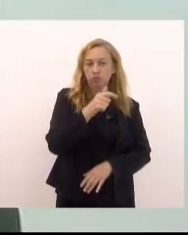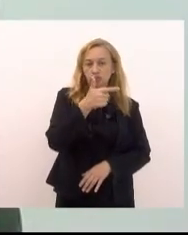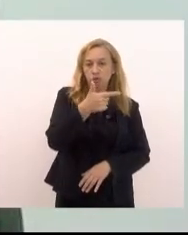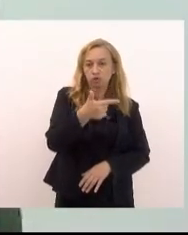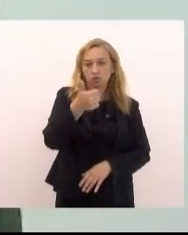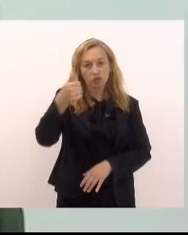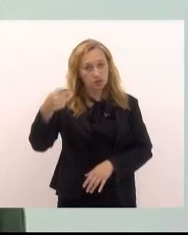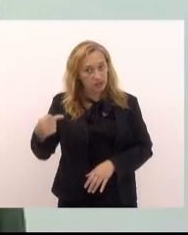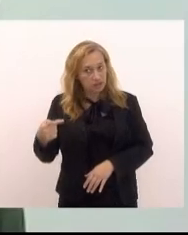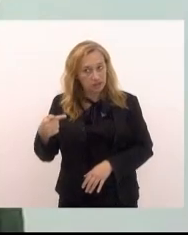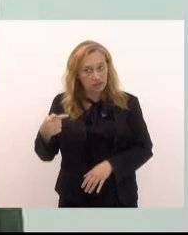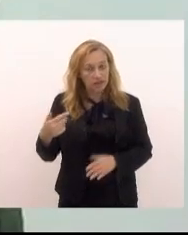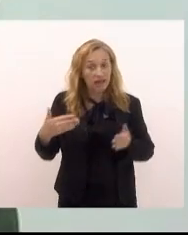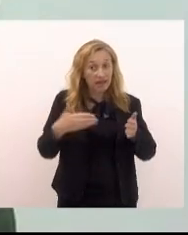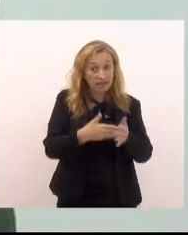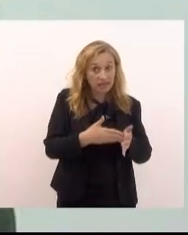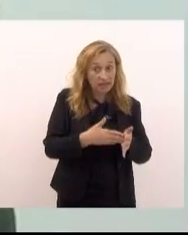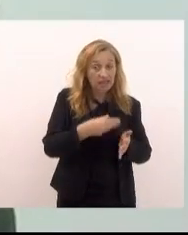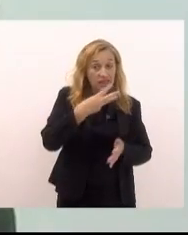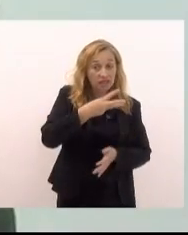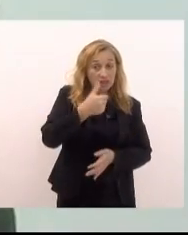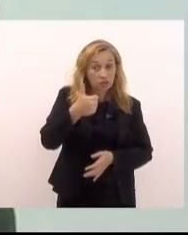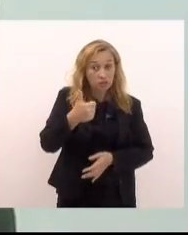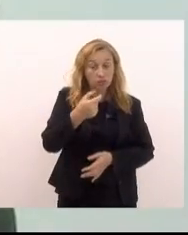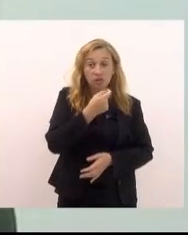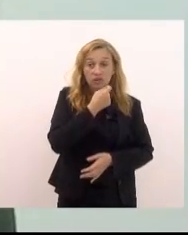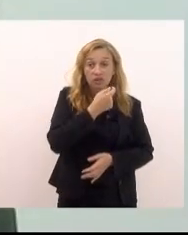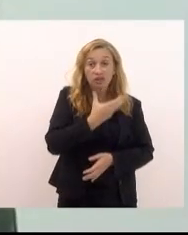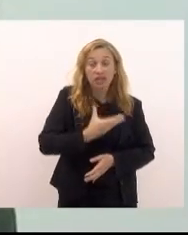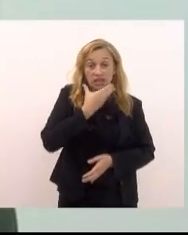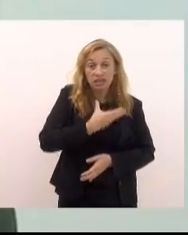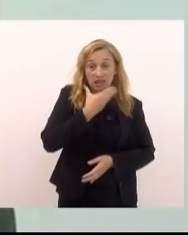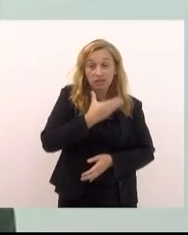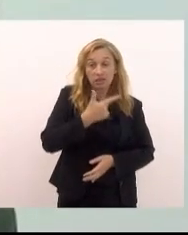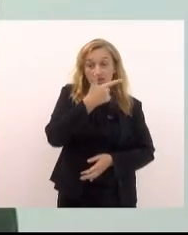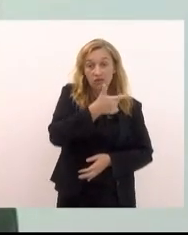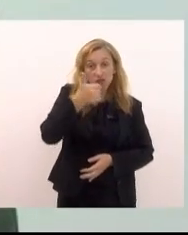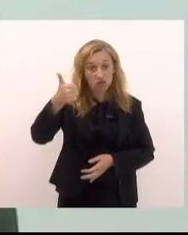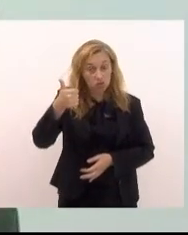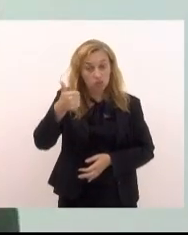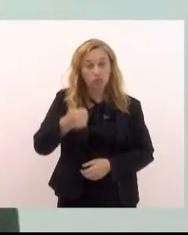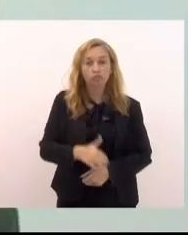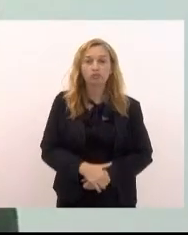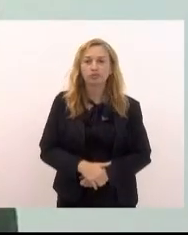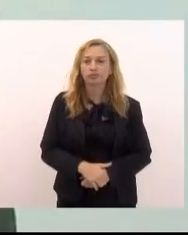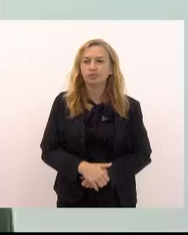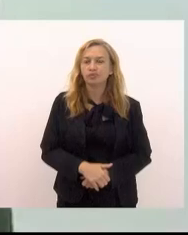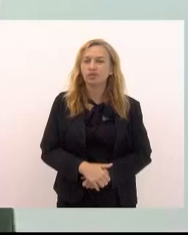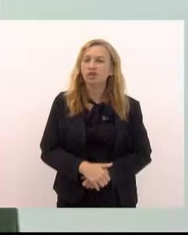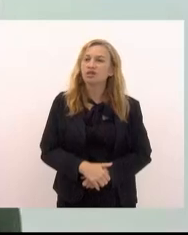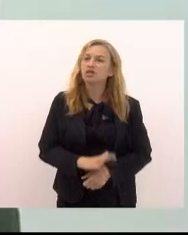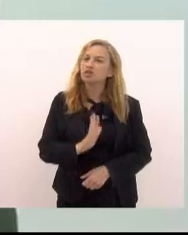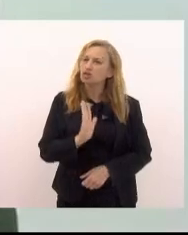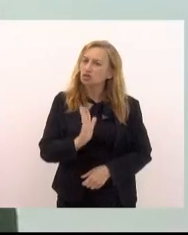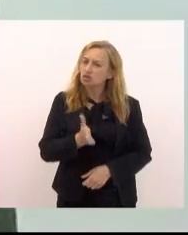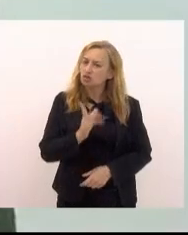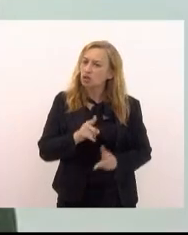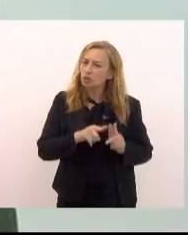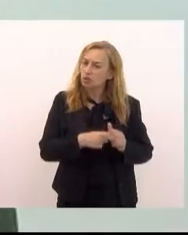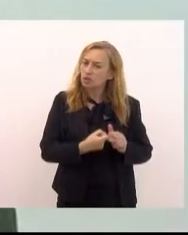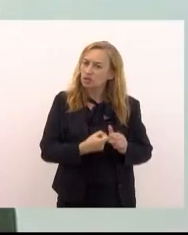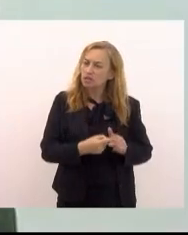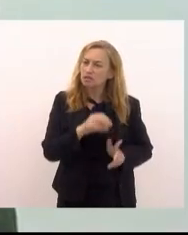2017 até 31 de dezembro de 2021, essa reposição salarial